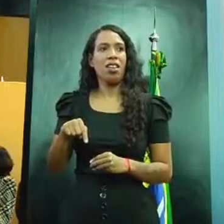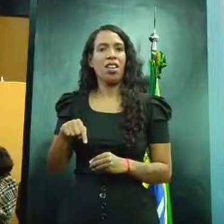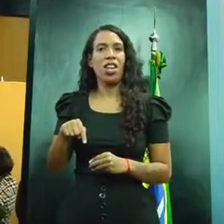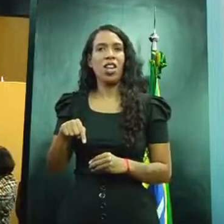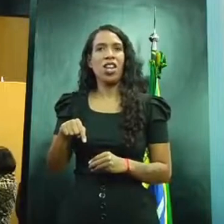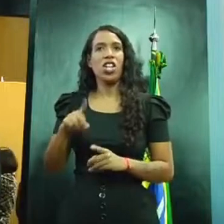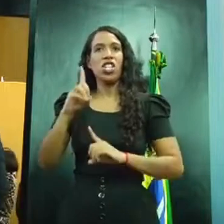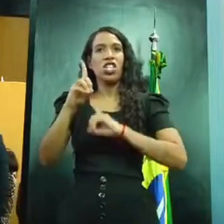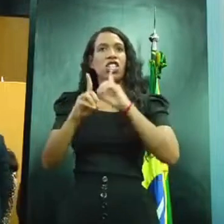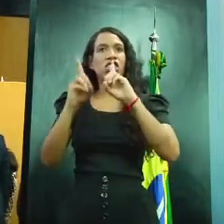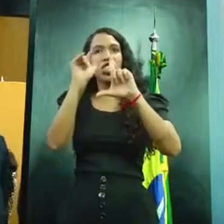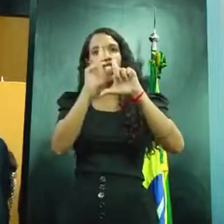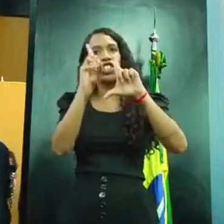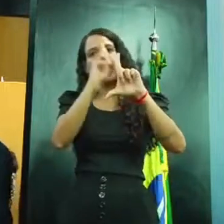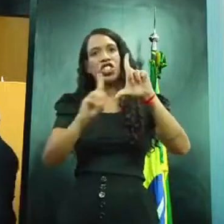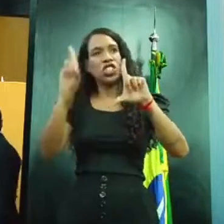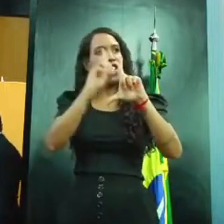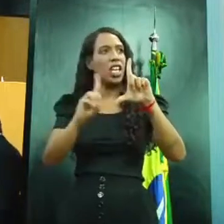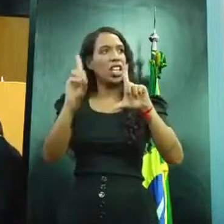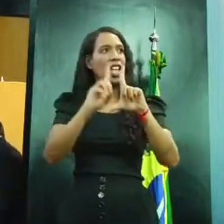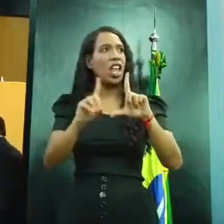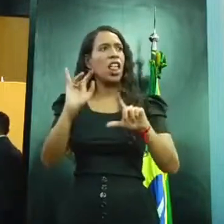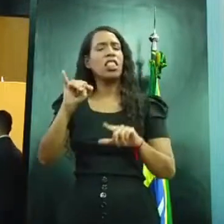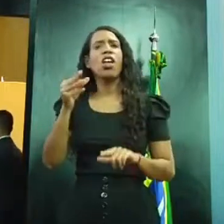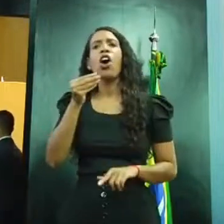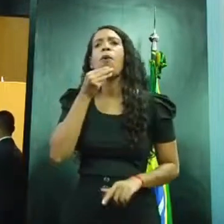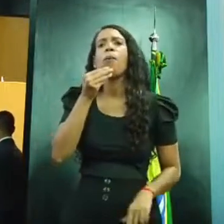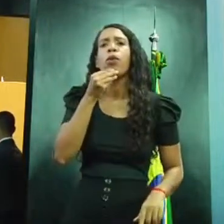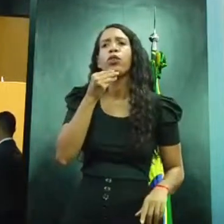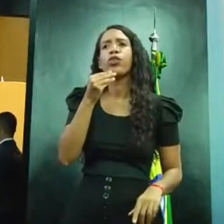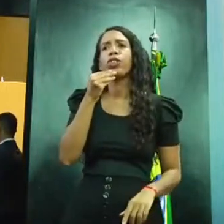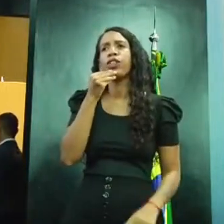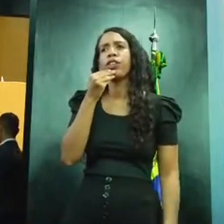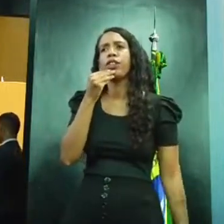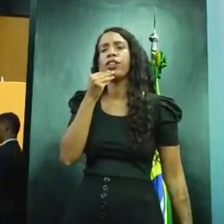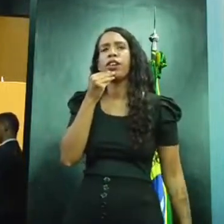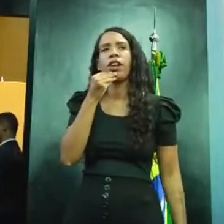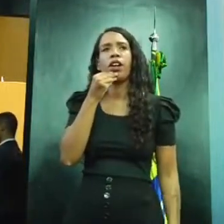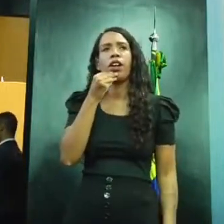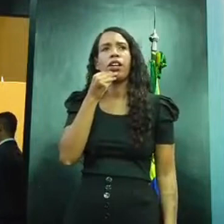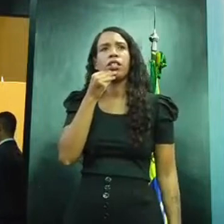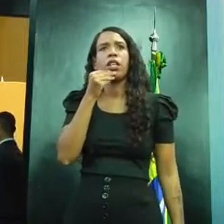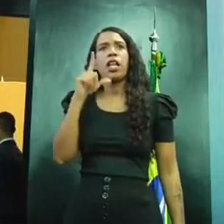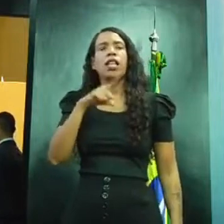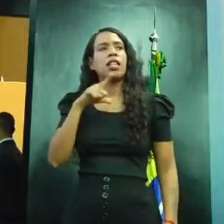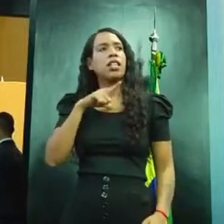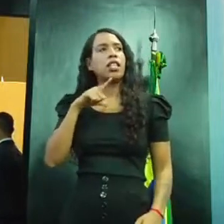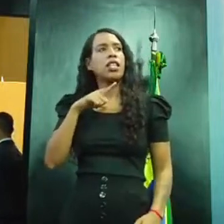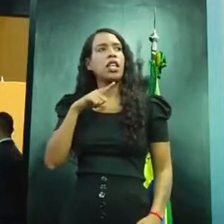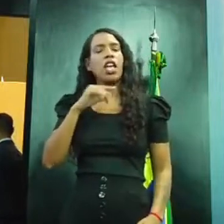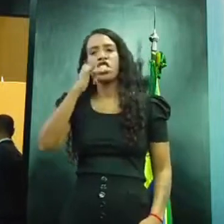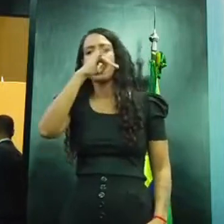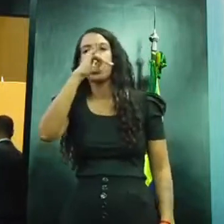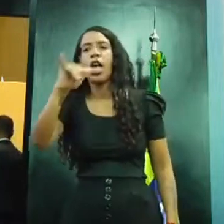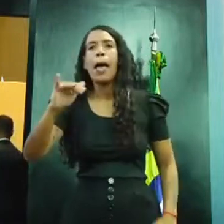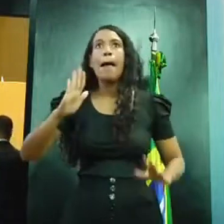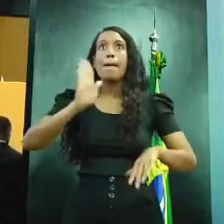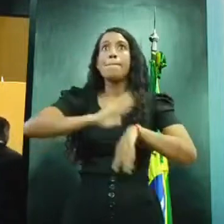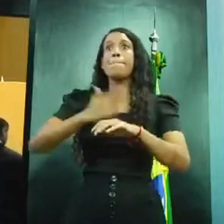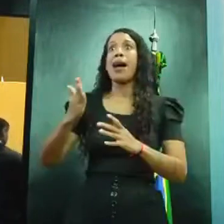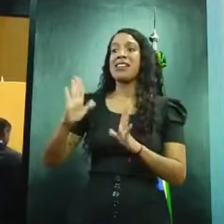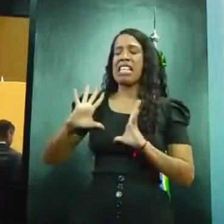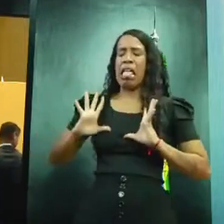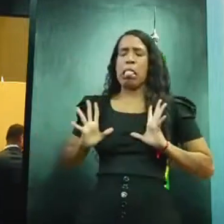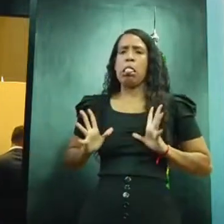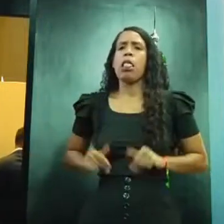digital. E nós temos uma oportunidade gigantesca nesse momento. O Brasil tem a matriz energética mais limpa do